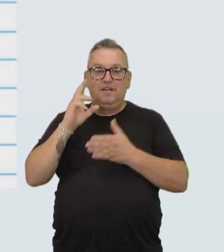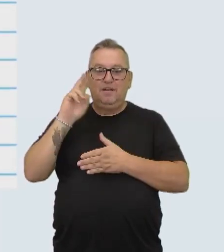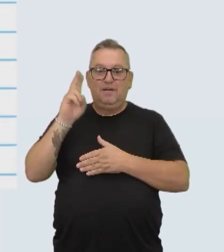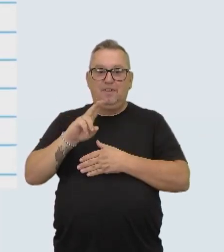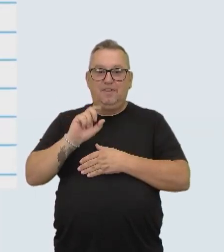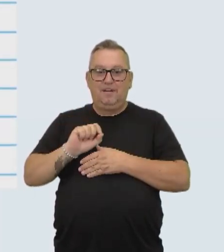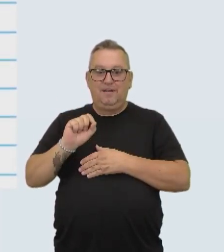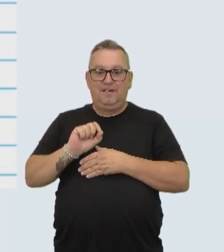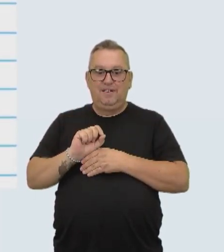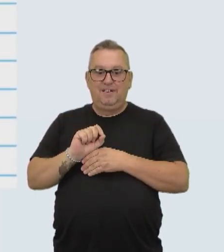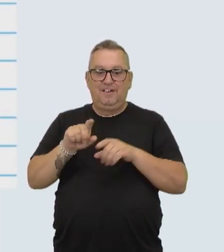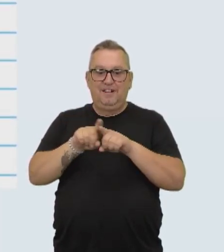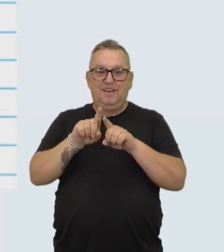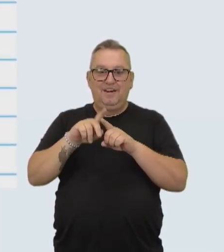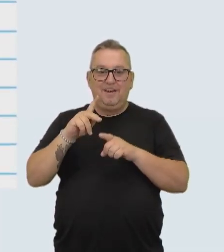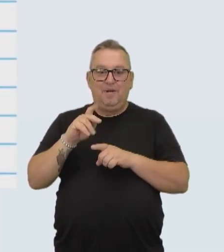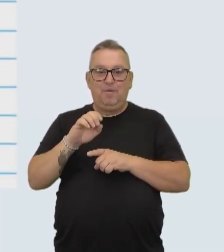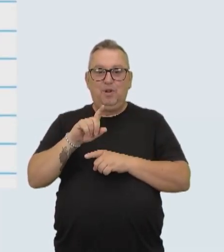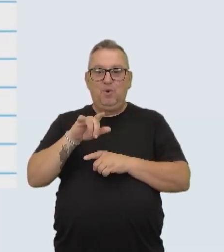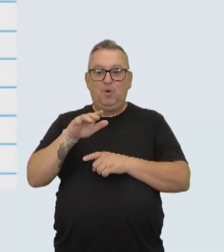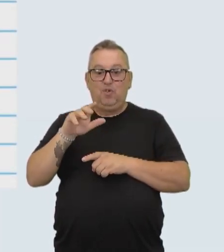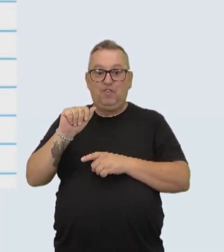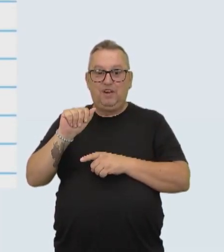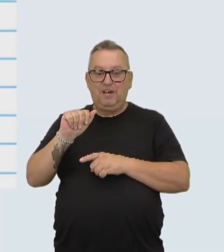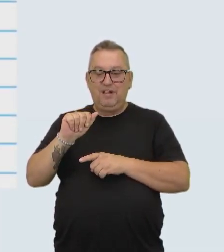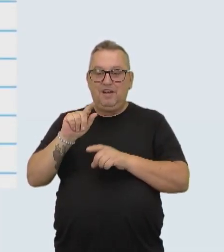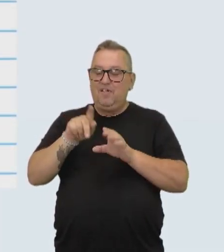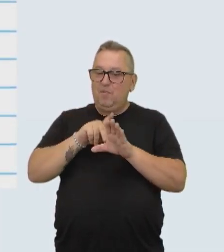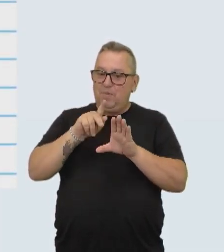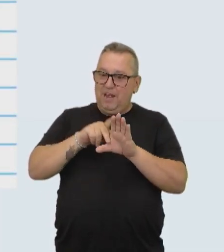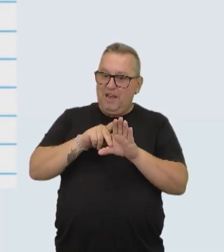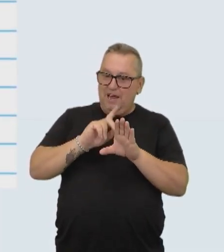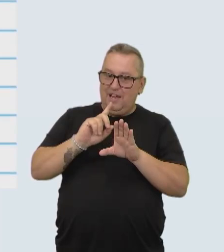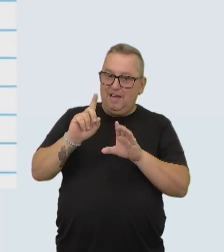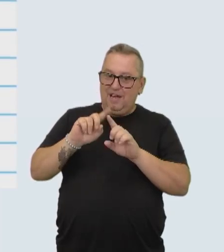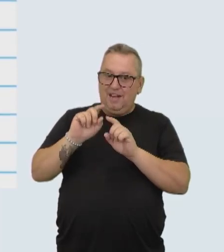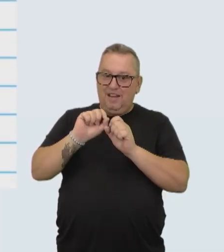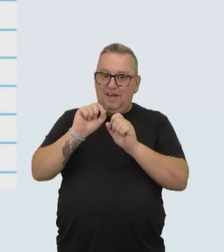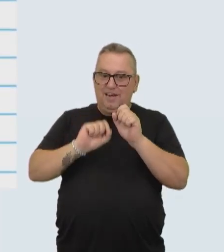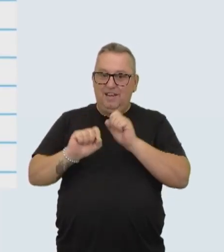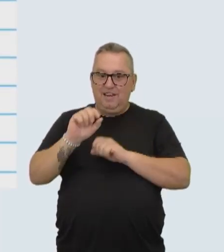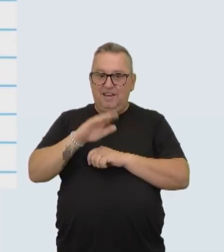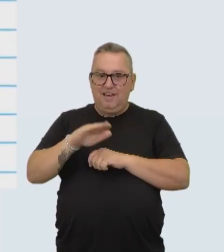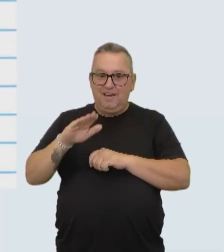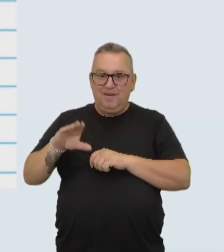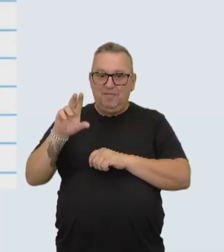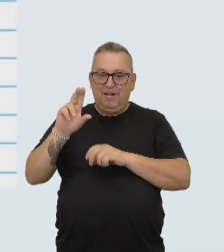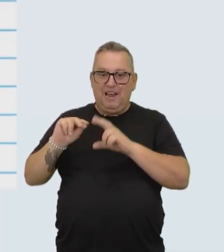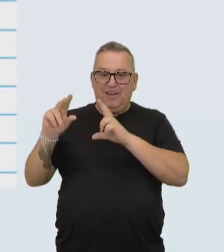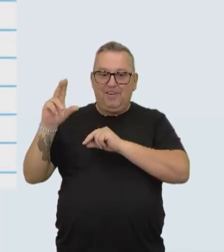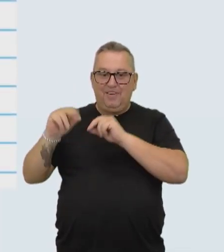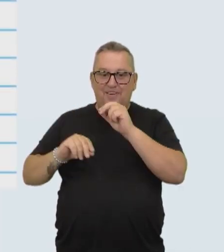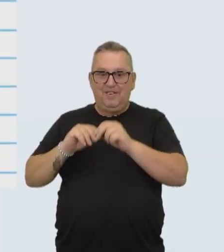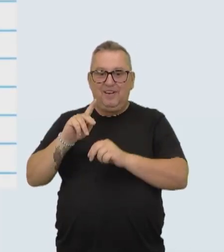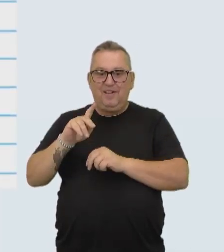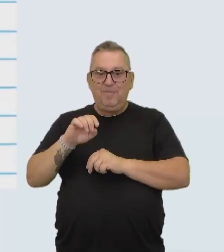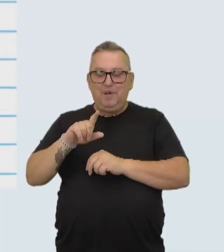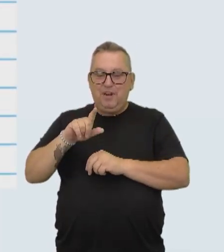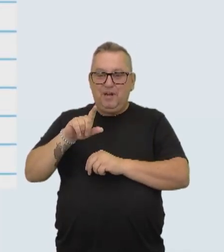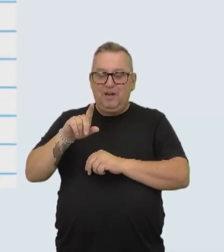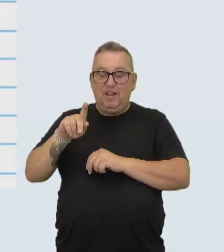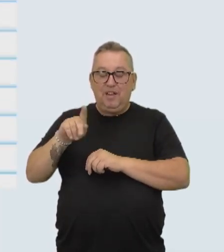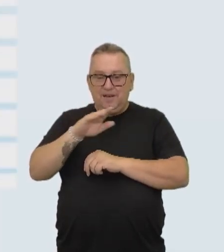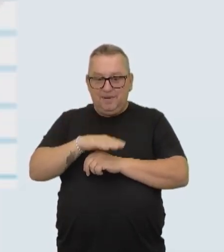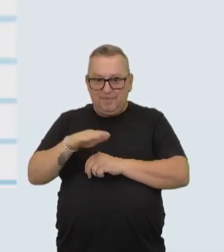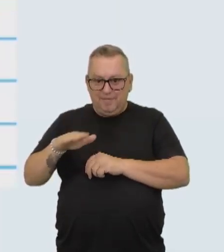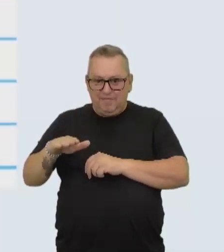dos pés, como faz a podologia. Muito menos sobre doenças e problemas de crianças e adolescentes, como na pediatria. Vamos